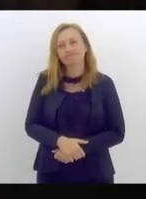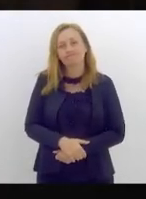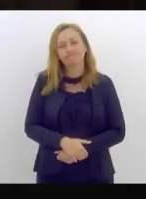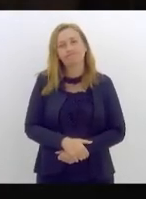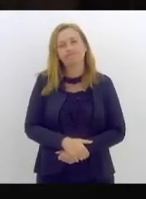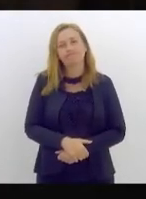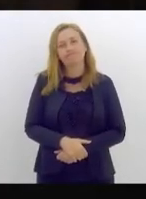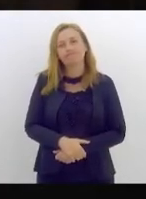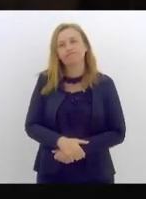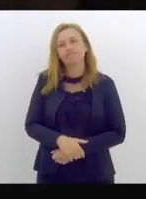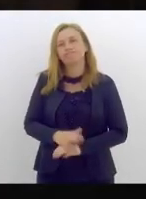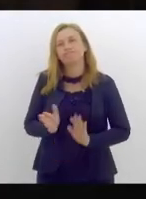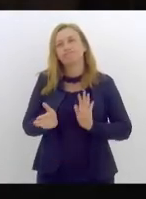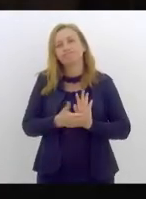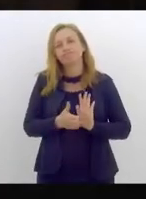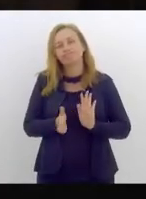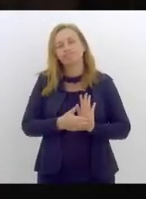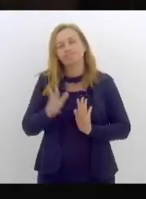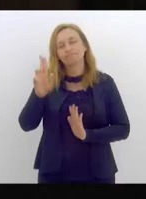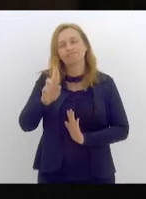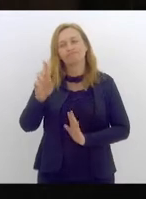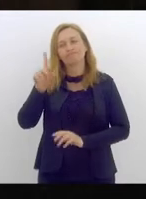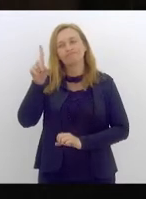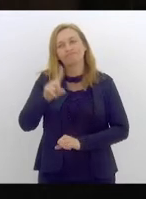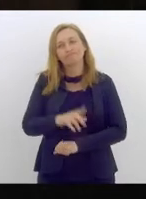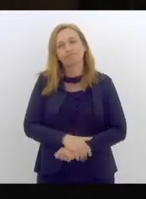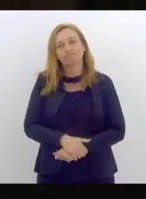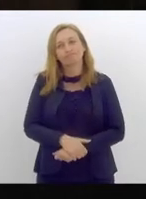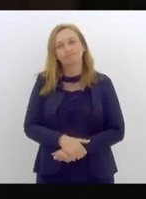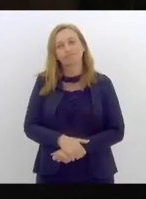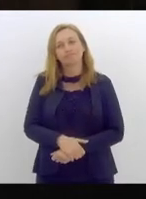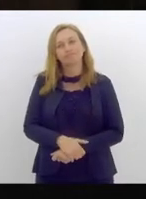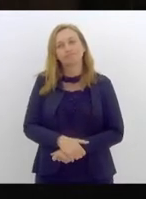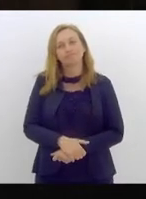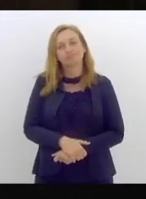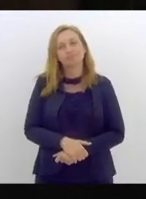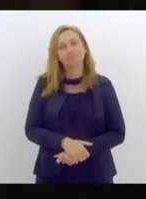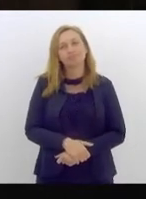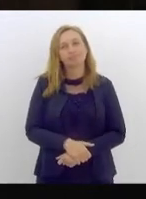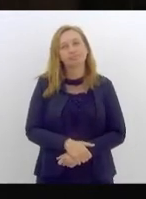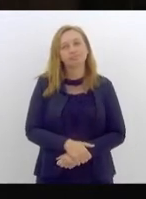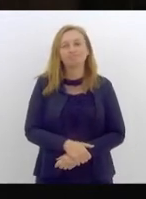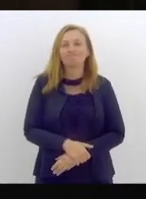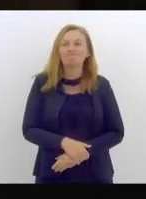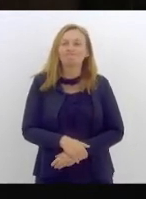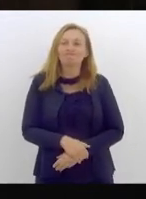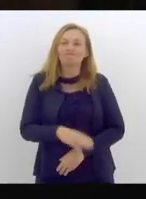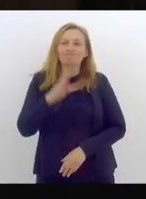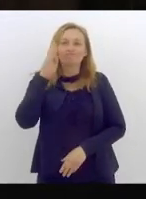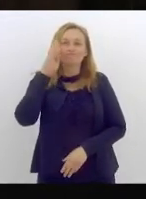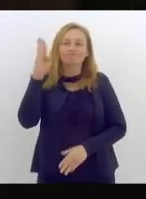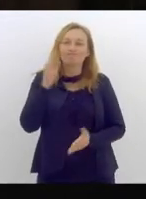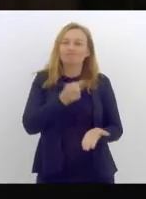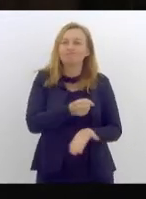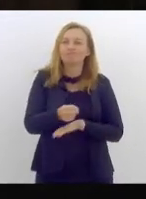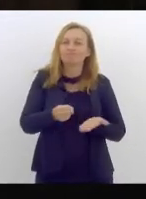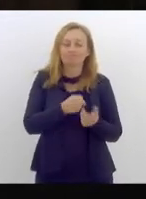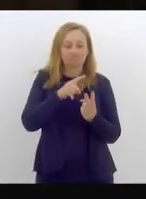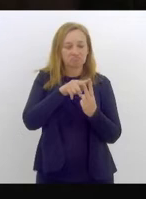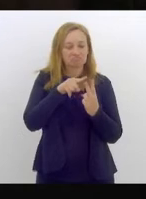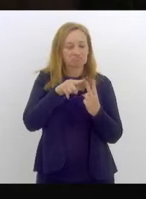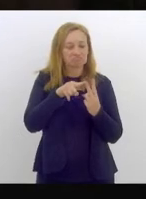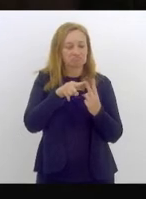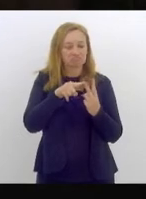qual era a proposta da Universidade Brasília ela ela ela tinha como princípio dos lealdades